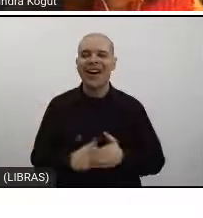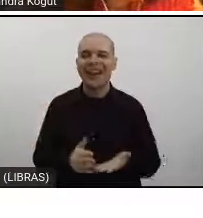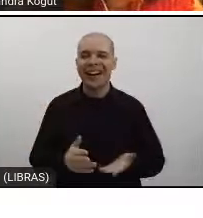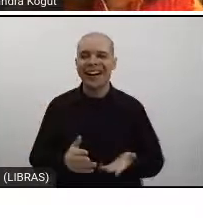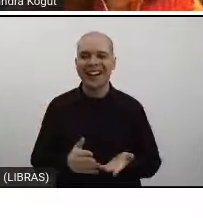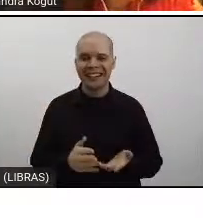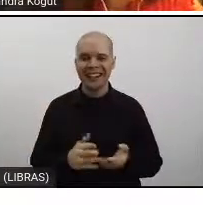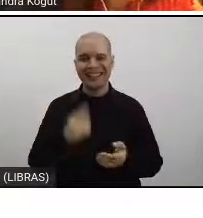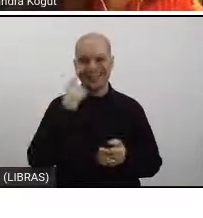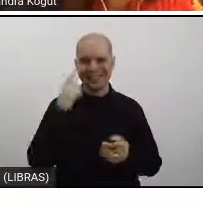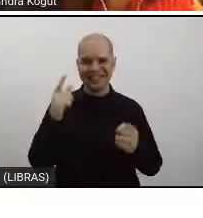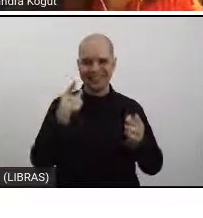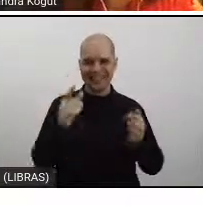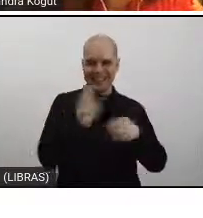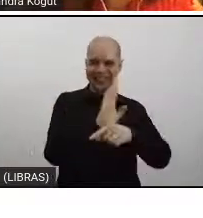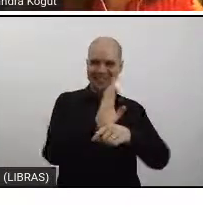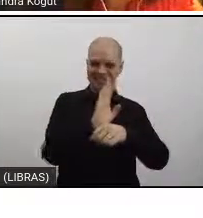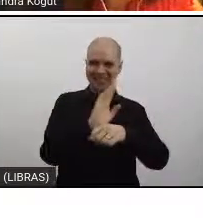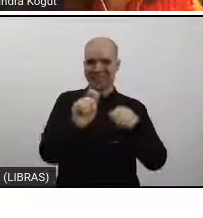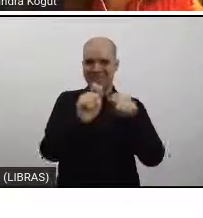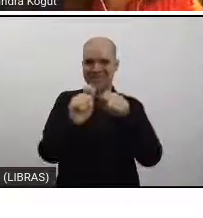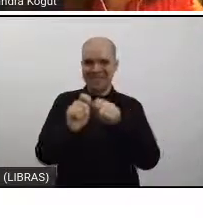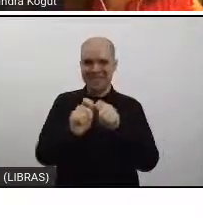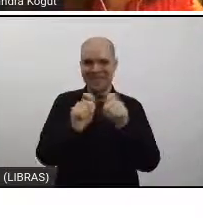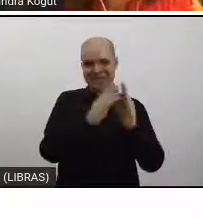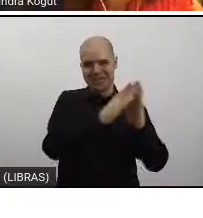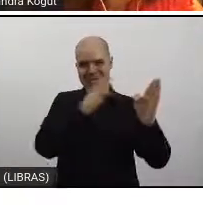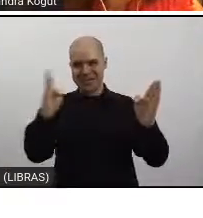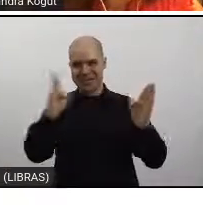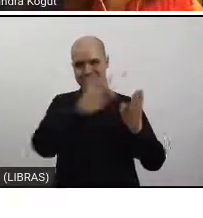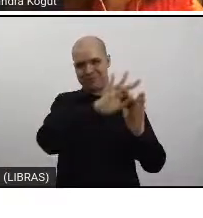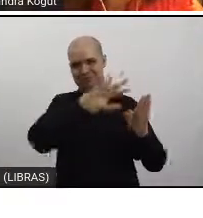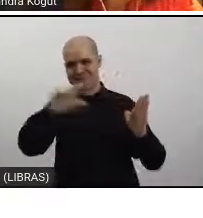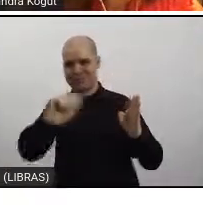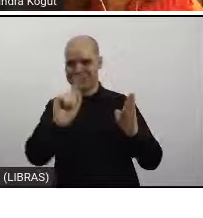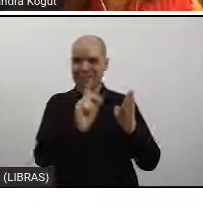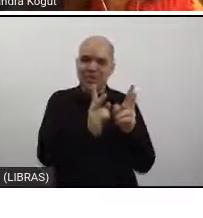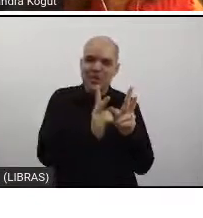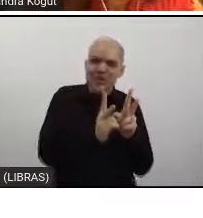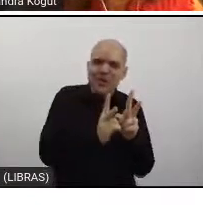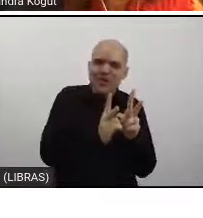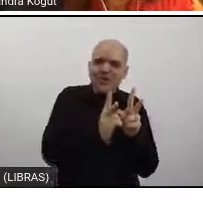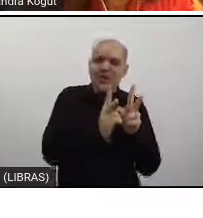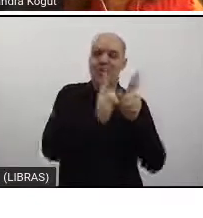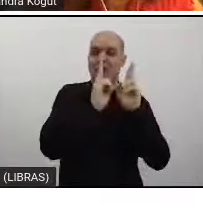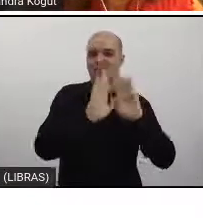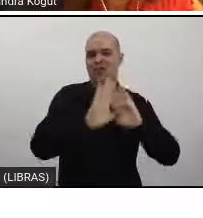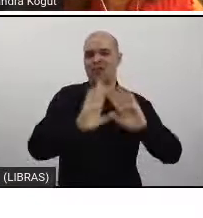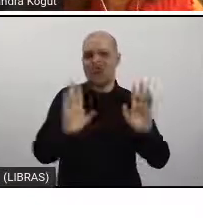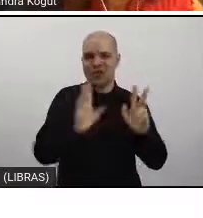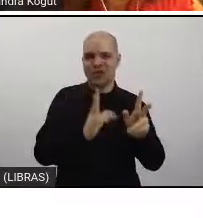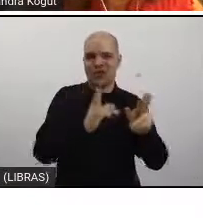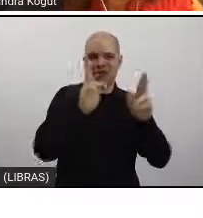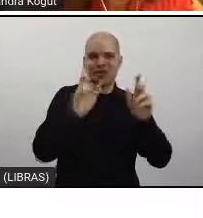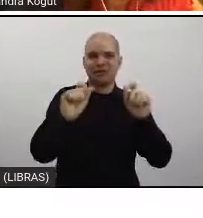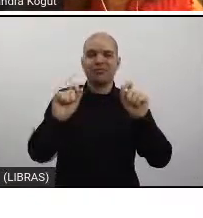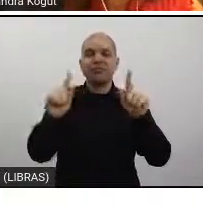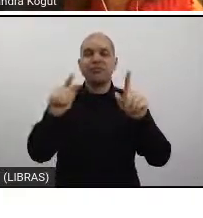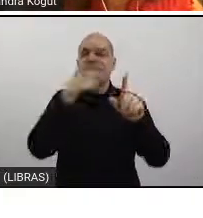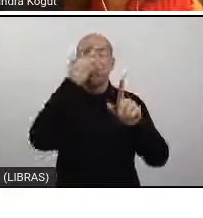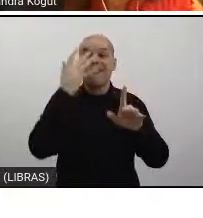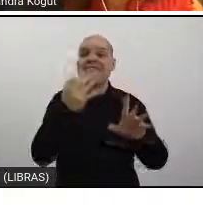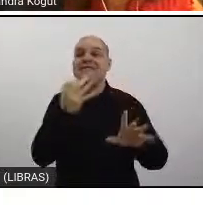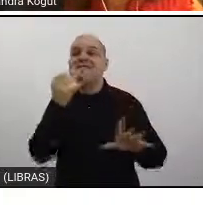Esse é o trechinho, né? Queria que você me contasse que eu não, dessa série, né? E esse é um trechinho e que as pessoas não falam